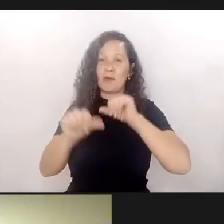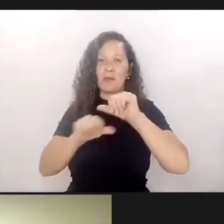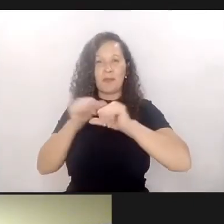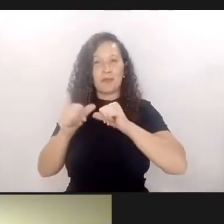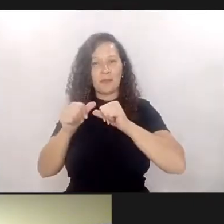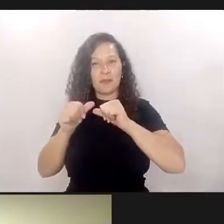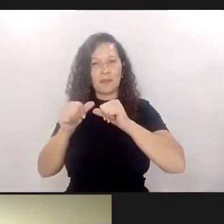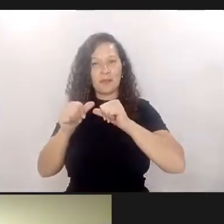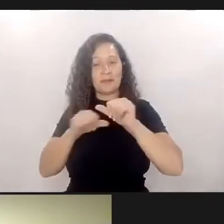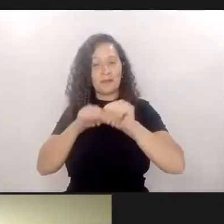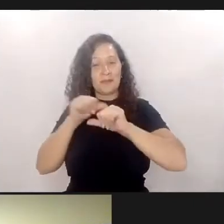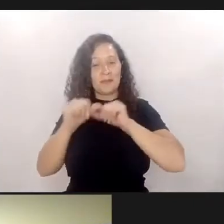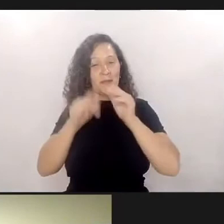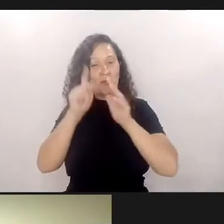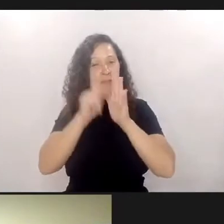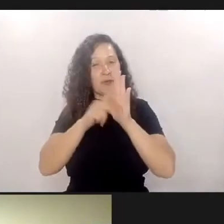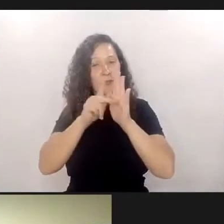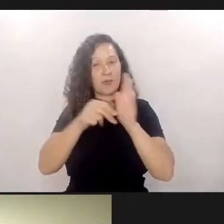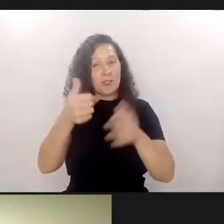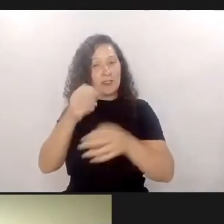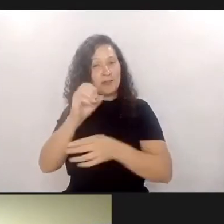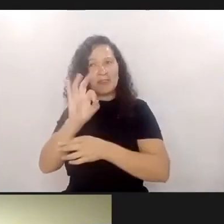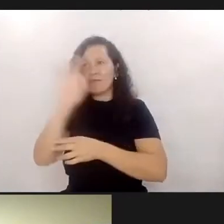colonialista, imperialista,